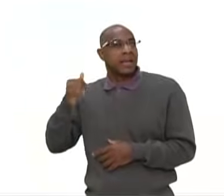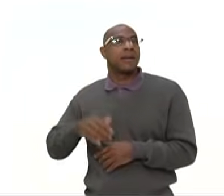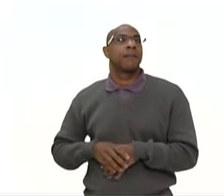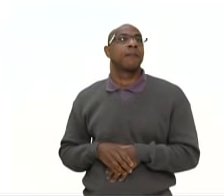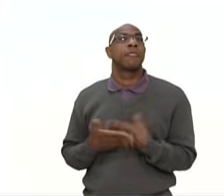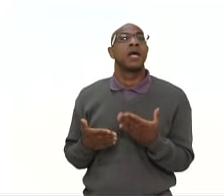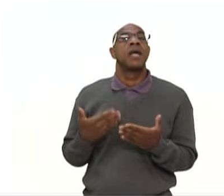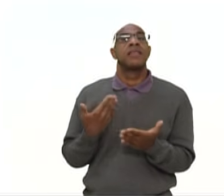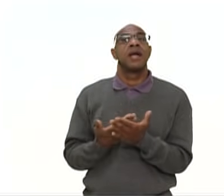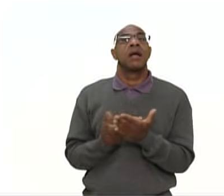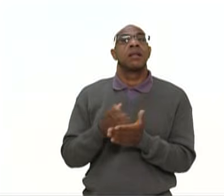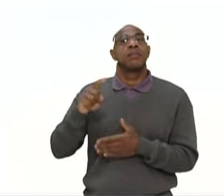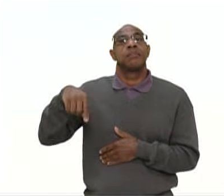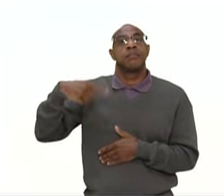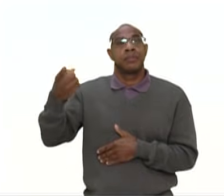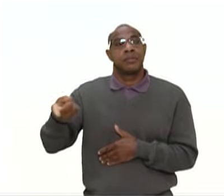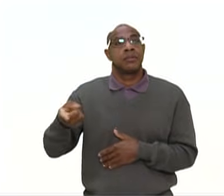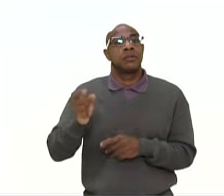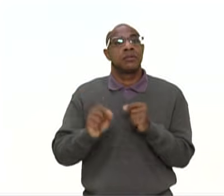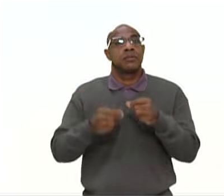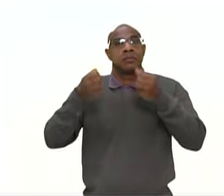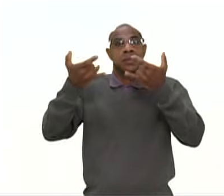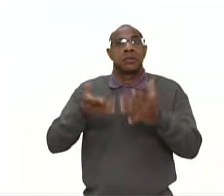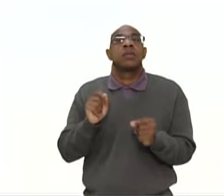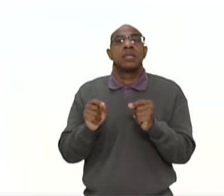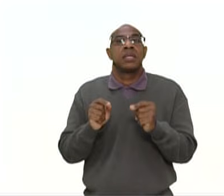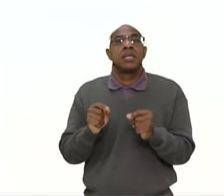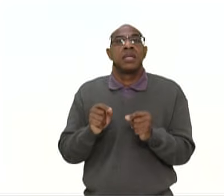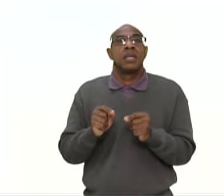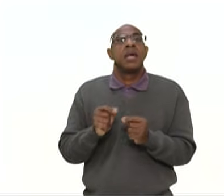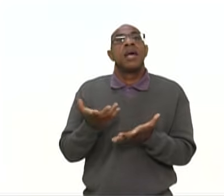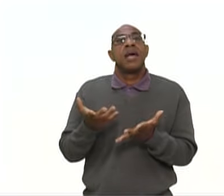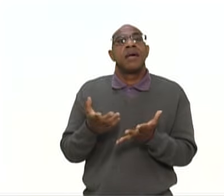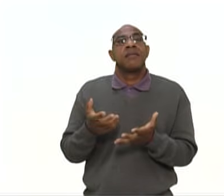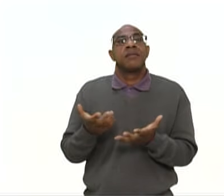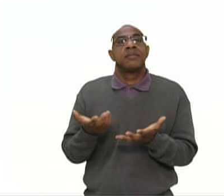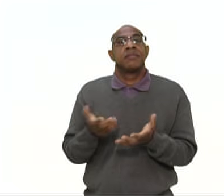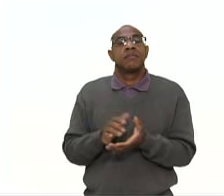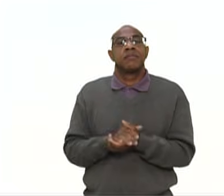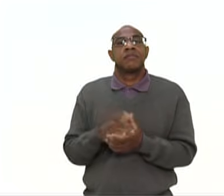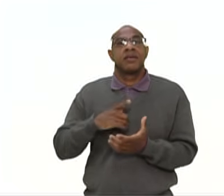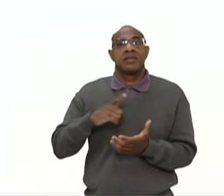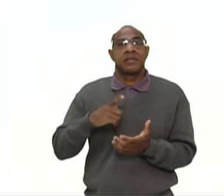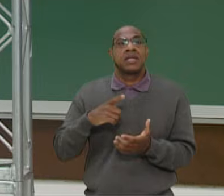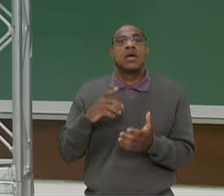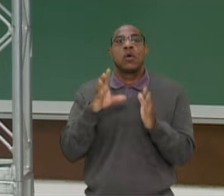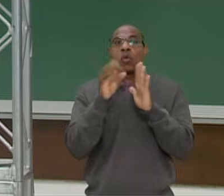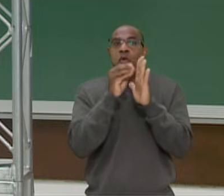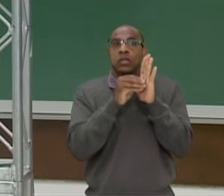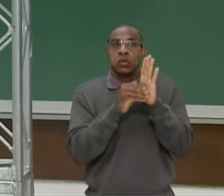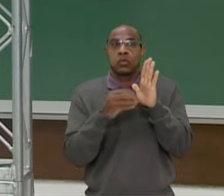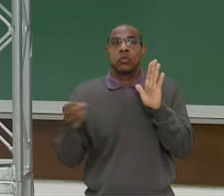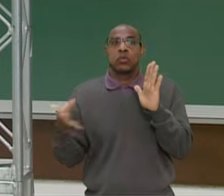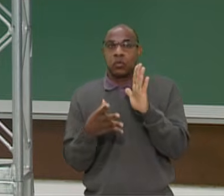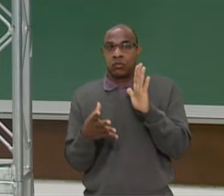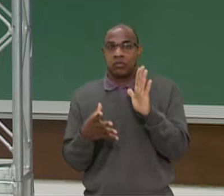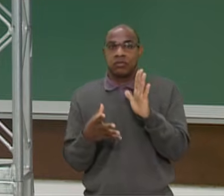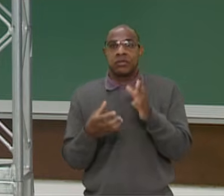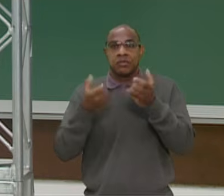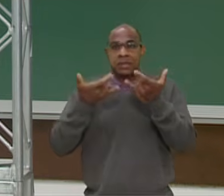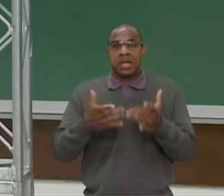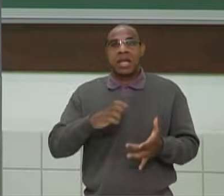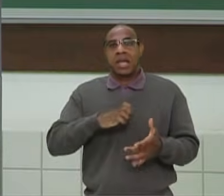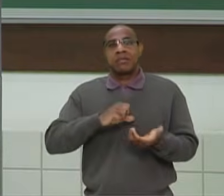o terceiro trimestre com o tema Matriz Cultural Indígena, dando sequência ao tema iniciado na aula sobre a formação étnica do